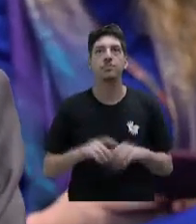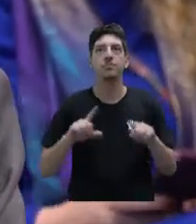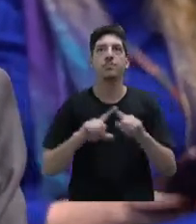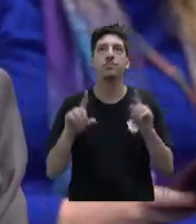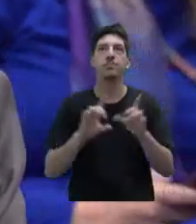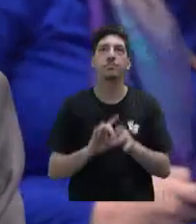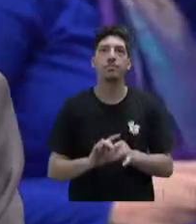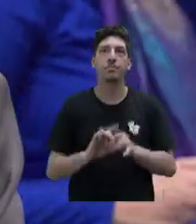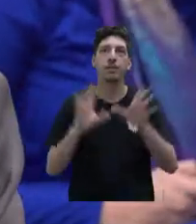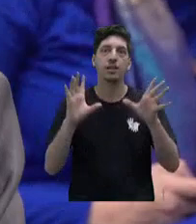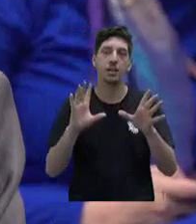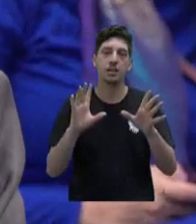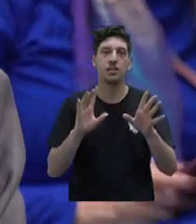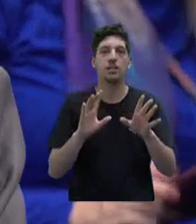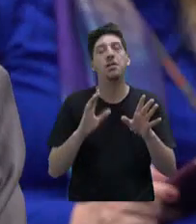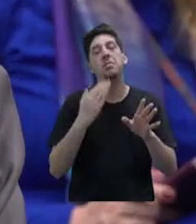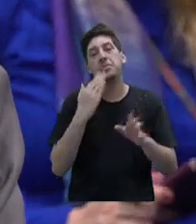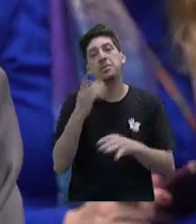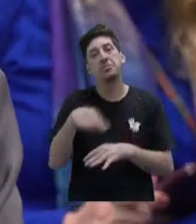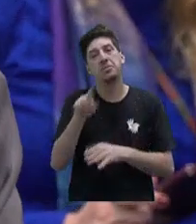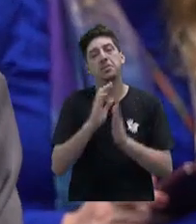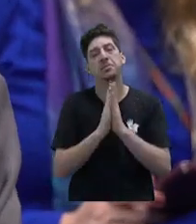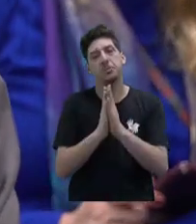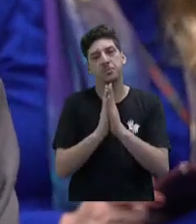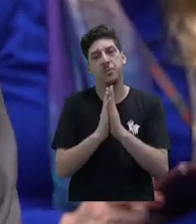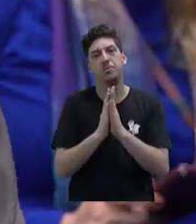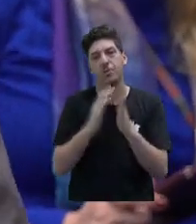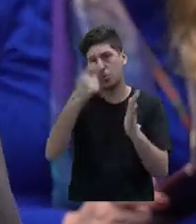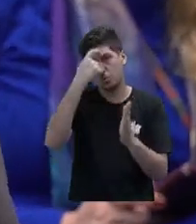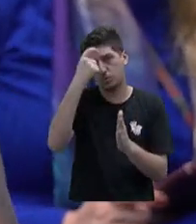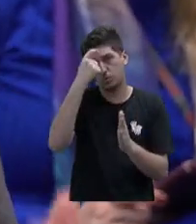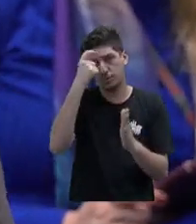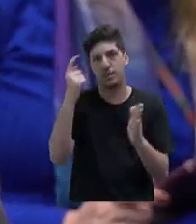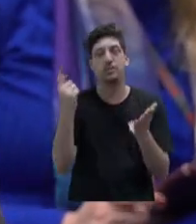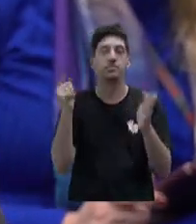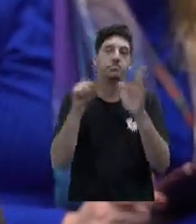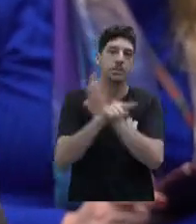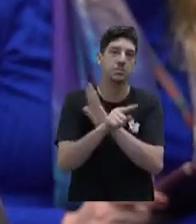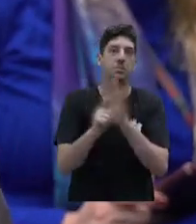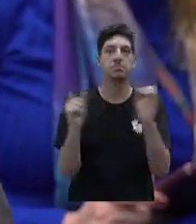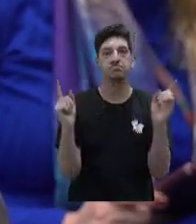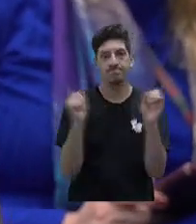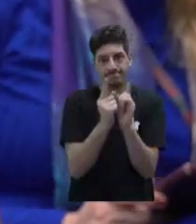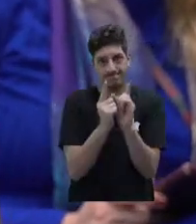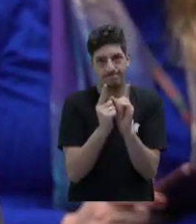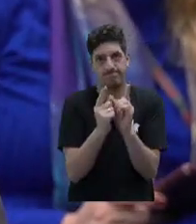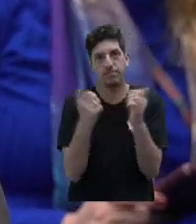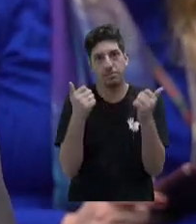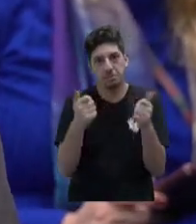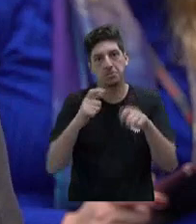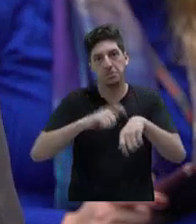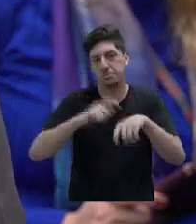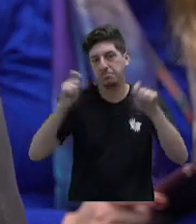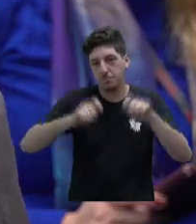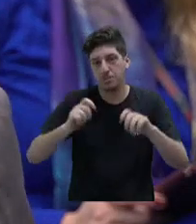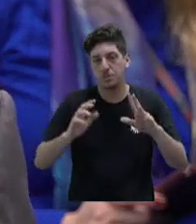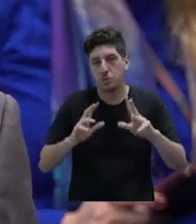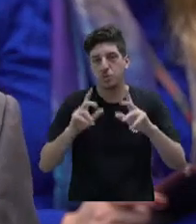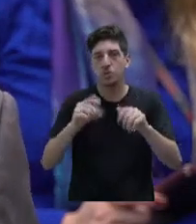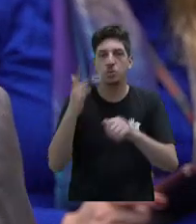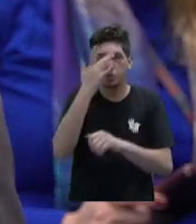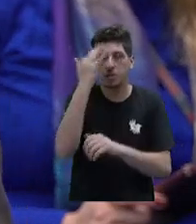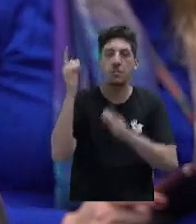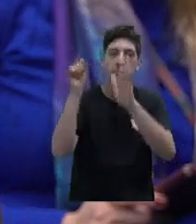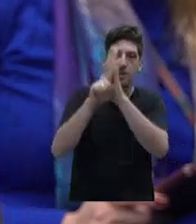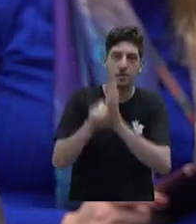deputados à vontade, só pedir que eles tenham, né, fazer a pergunta dentro de um prazo razoável, para que todos possam perguntar